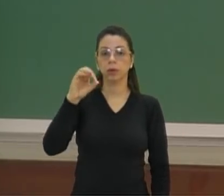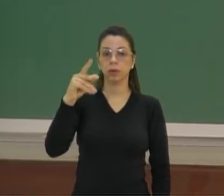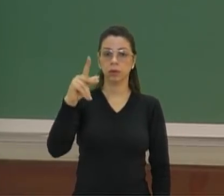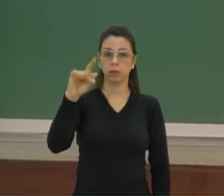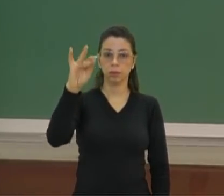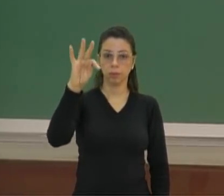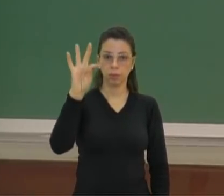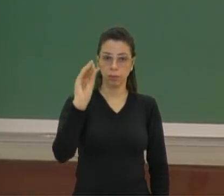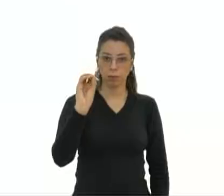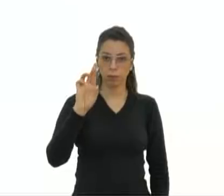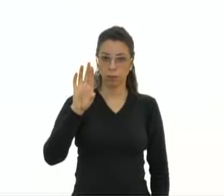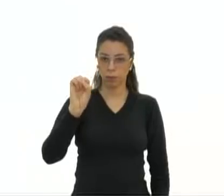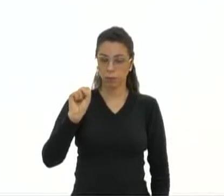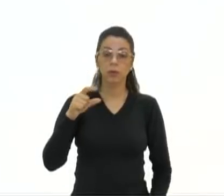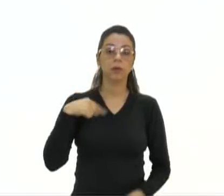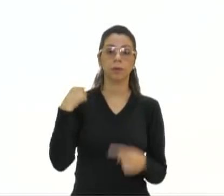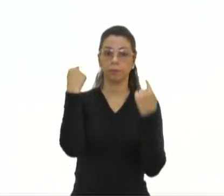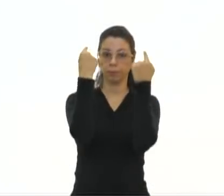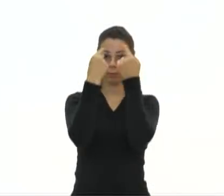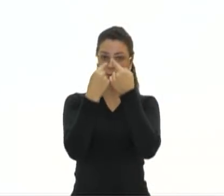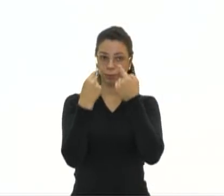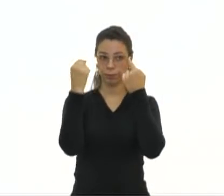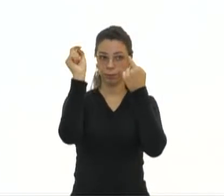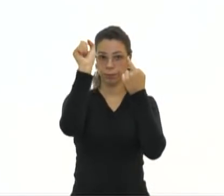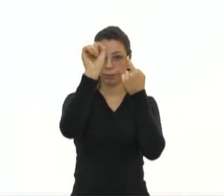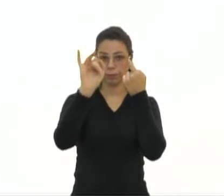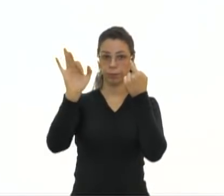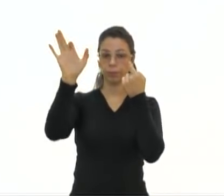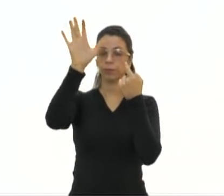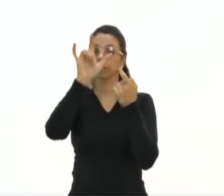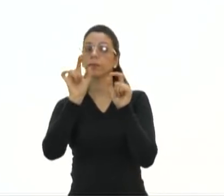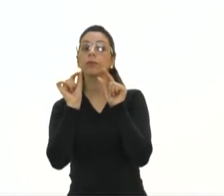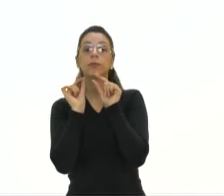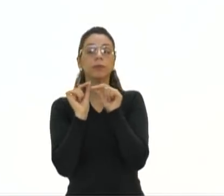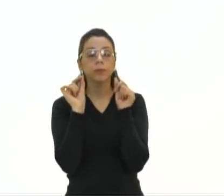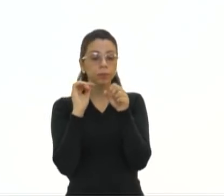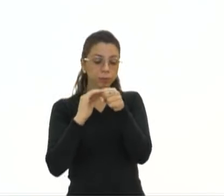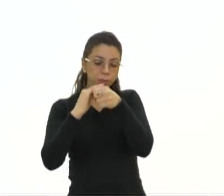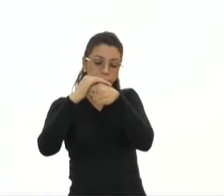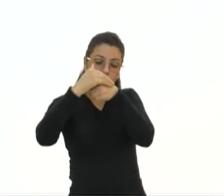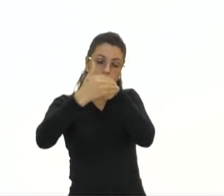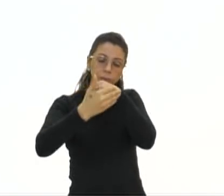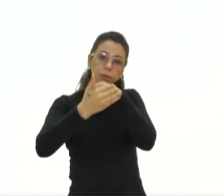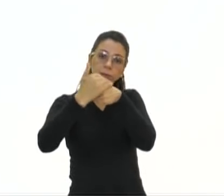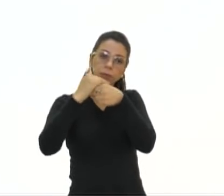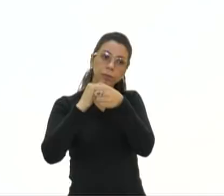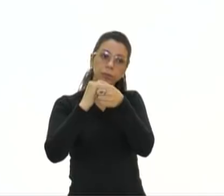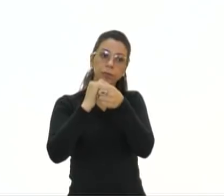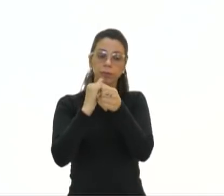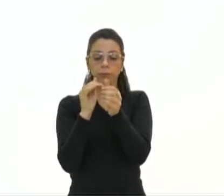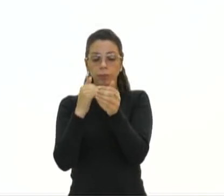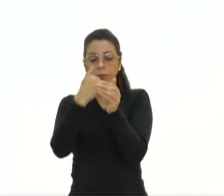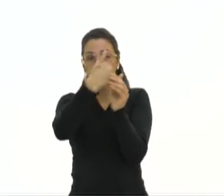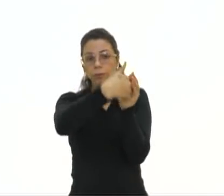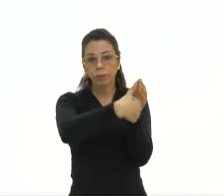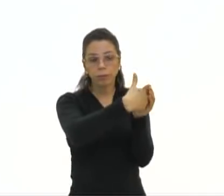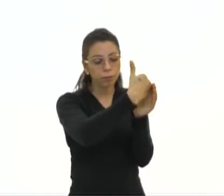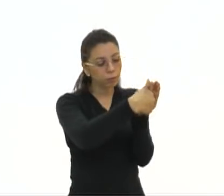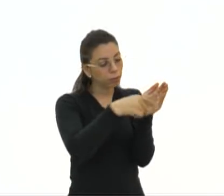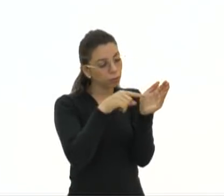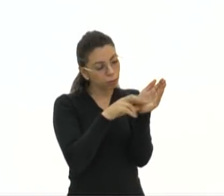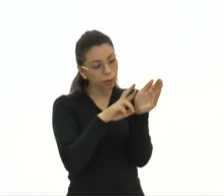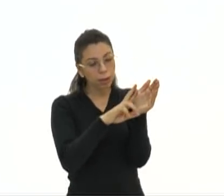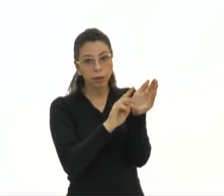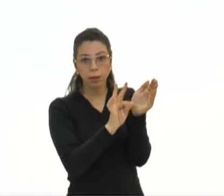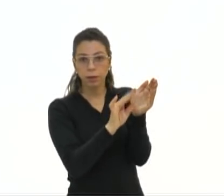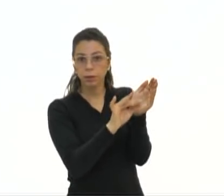uma imagem de um olho, de um globo ocular, e a camada, a membrana mais interna se chama retina. E é